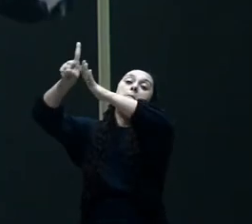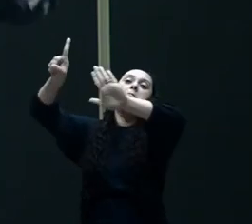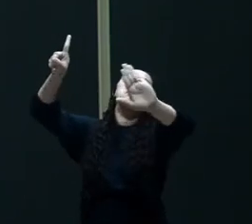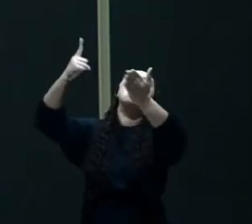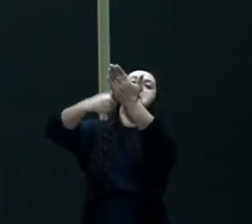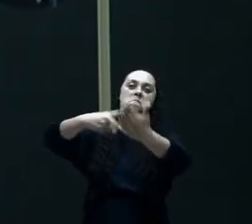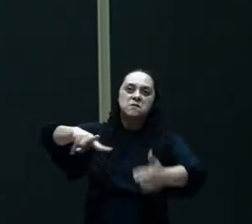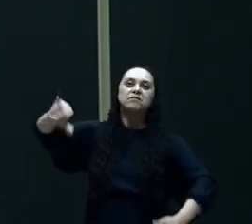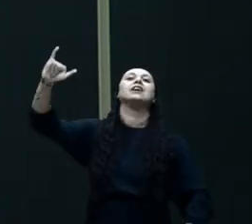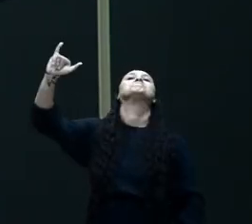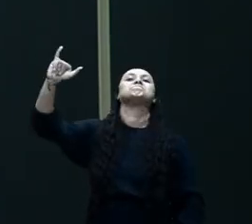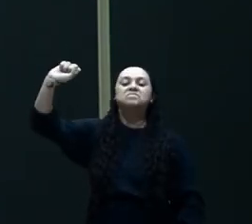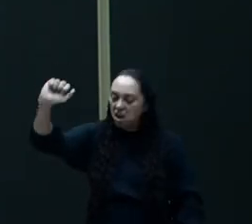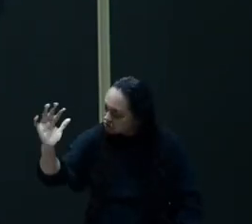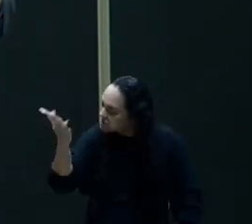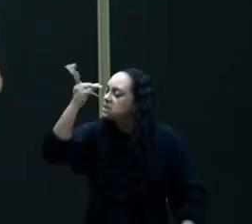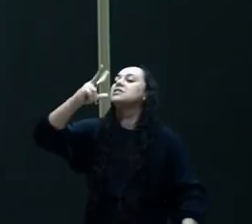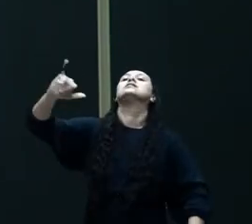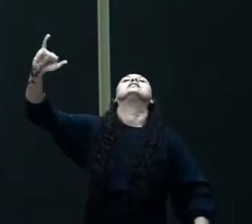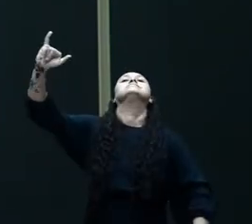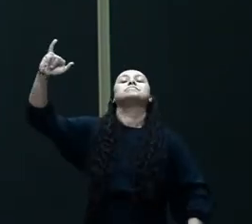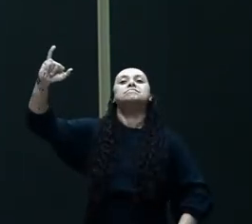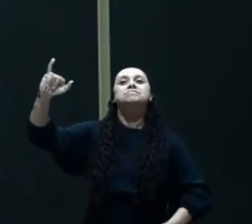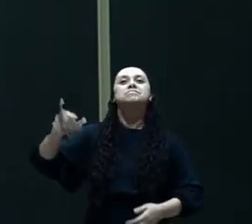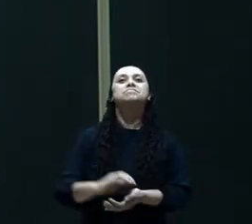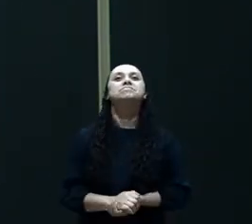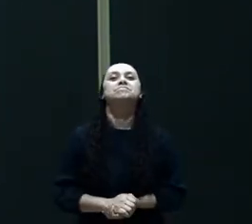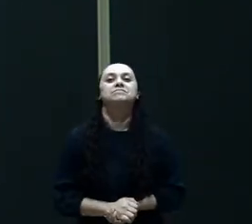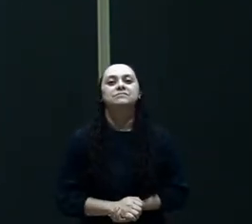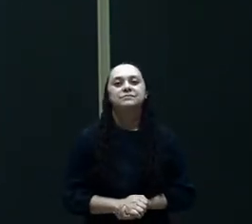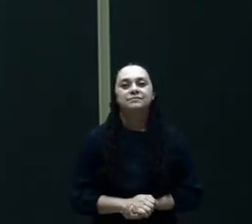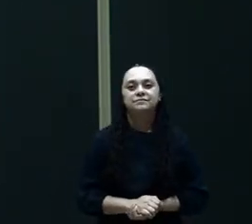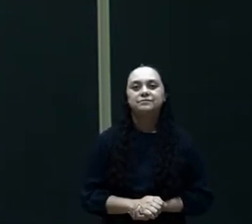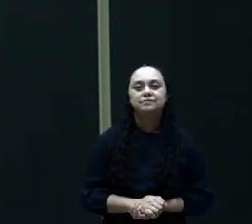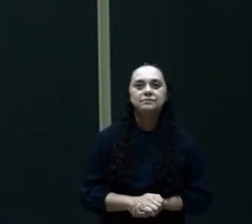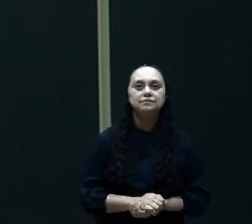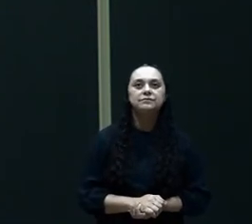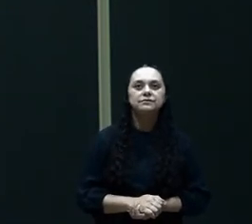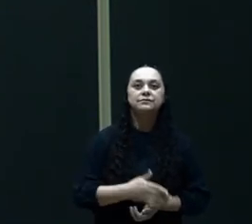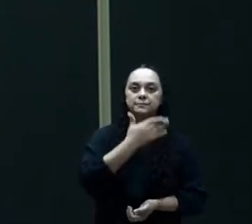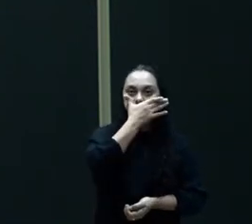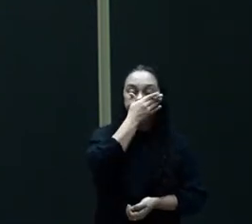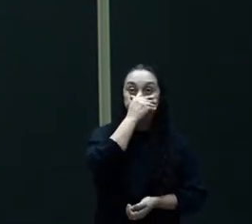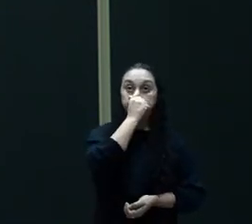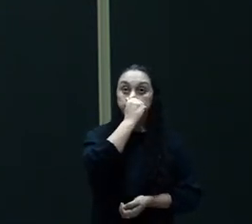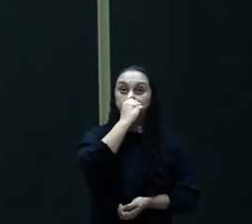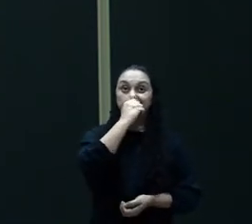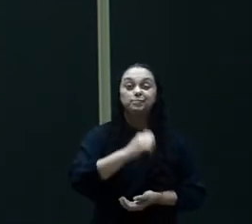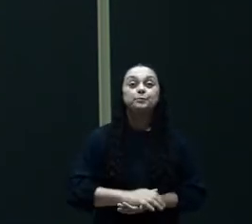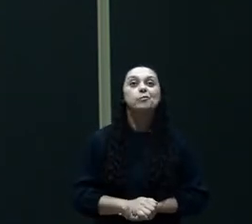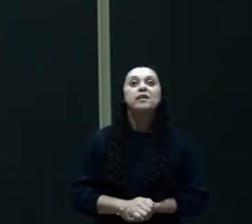cumprir vai cumprir na sua vida vai cumprir portanto